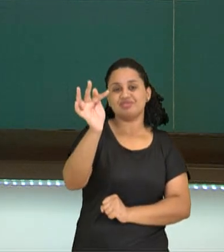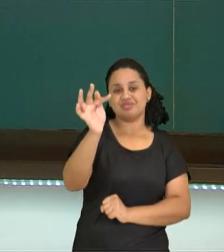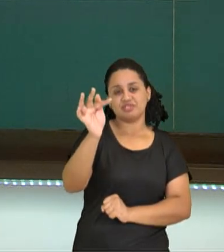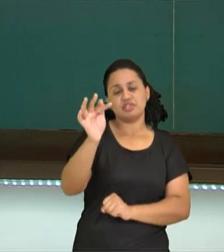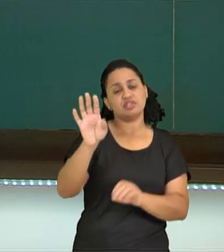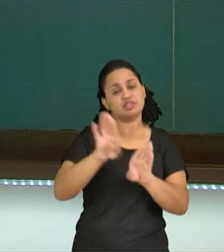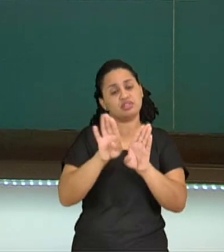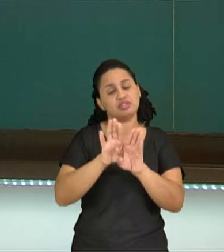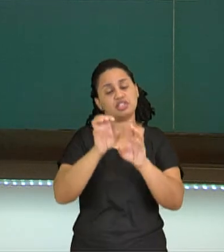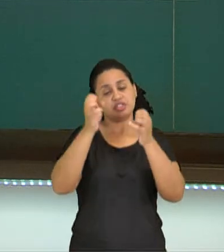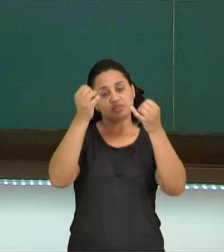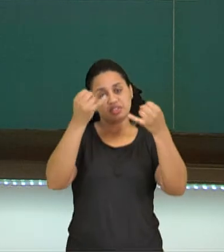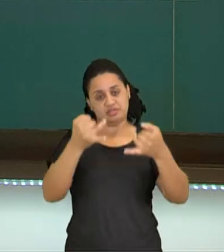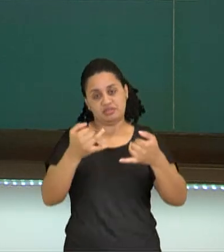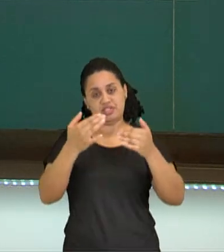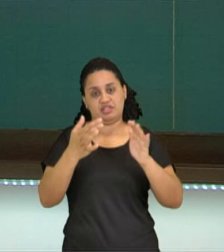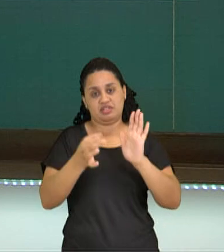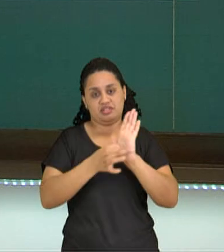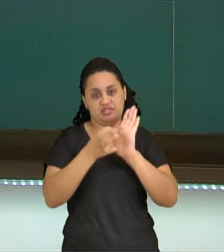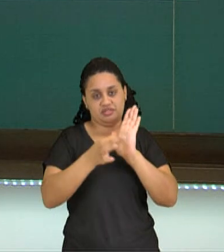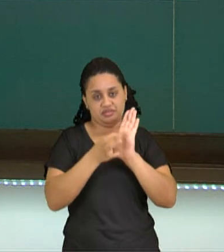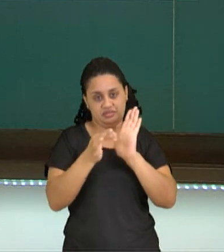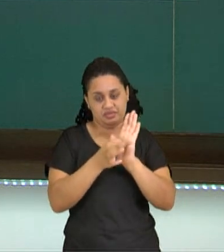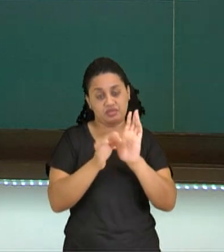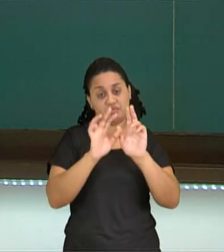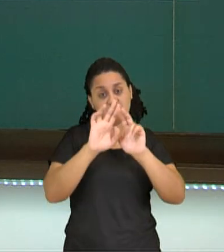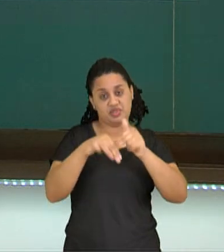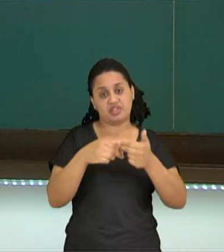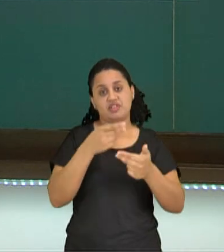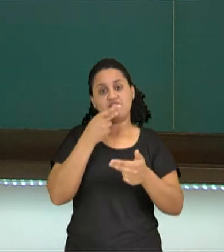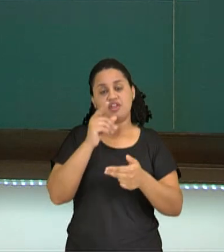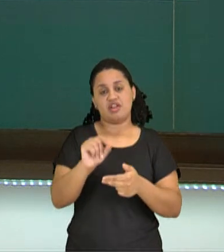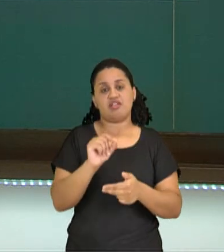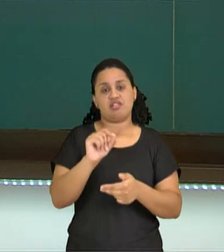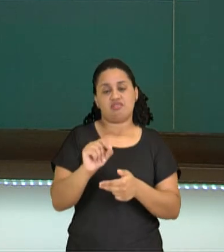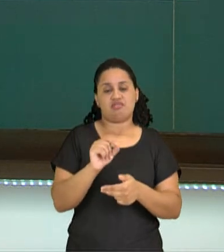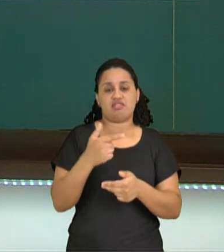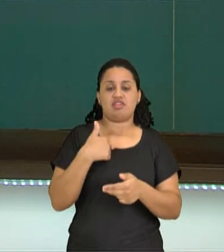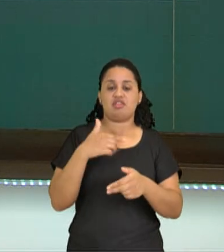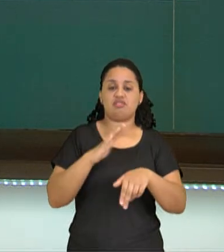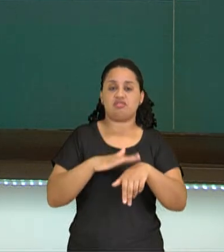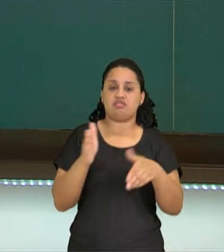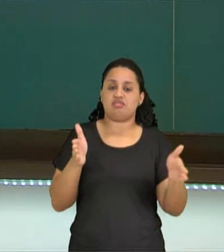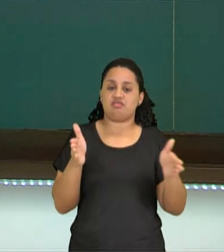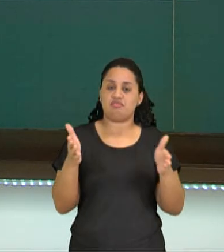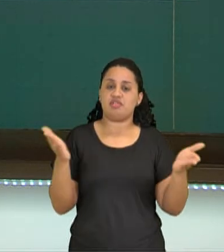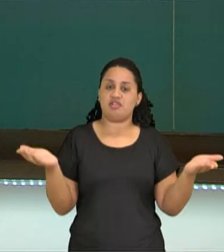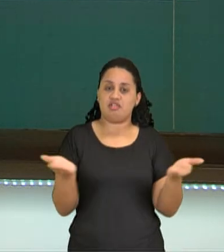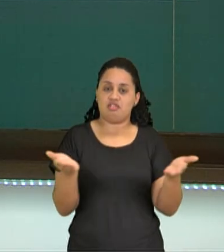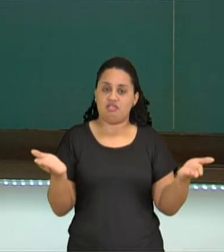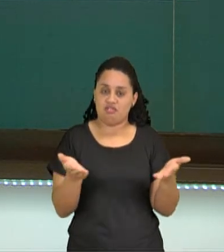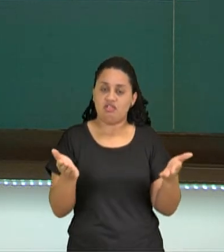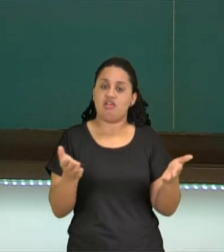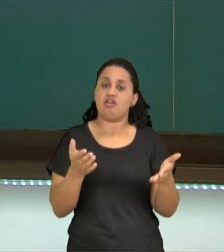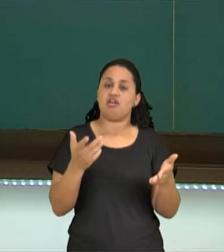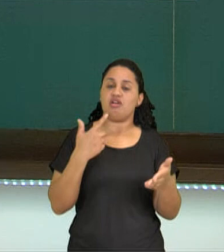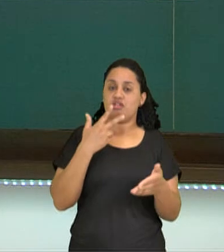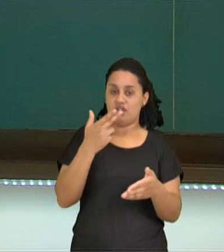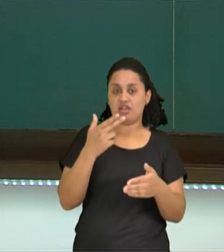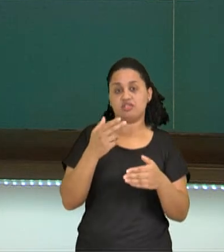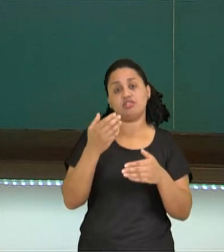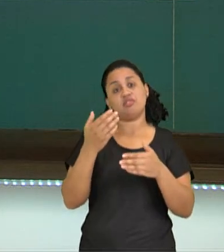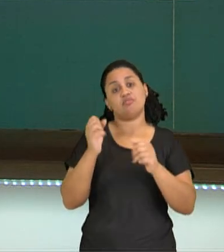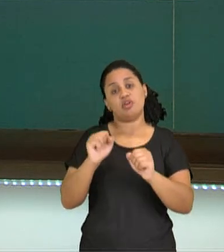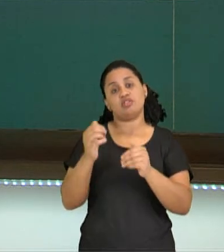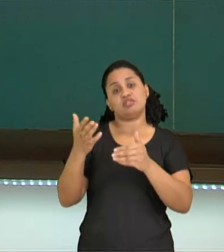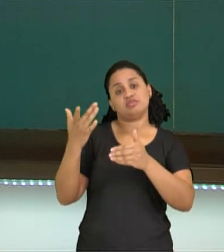também justifica o argumento dele, tá? Então, por isso que falo, tem o verbal presente, para o que ele acha, pretérito ou